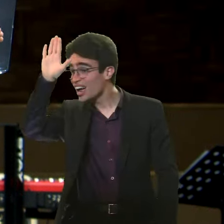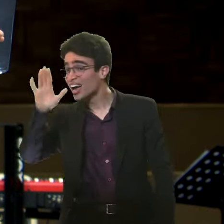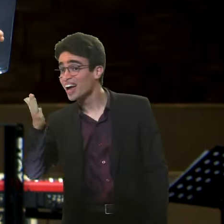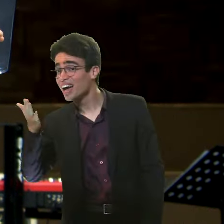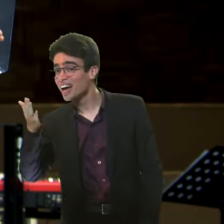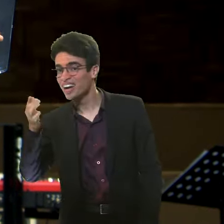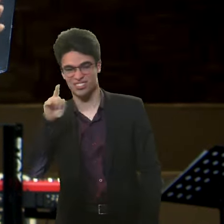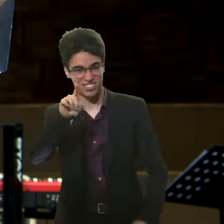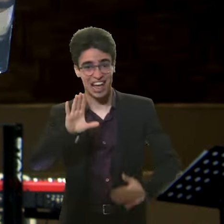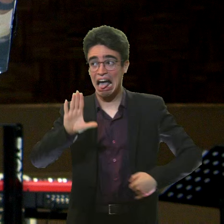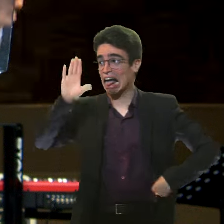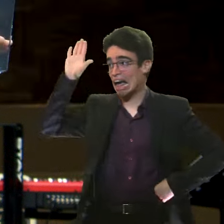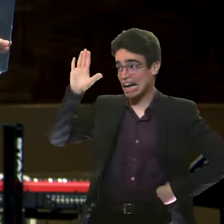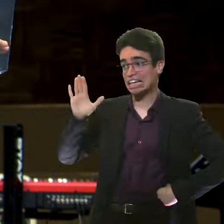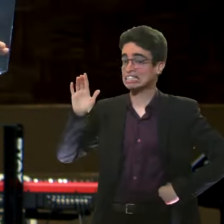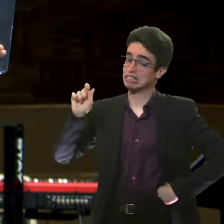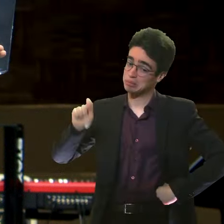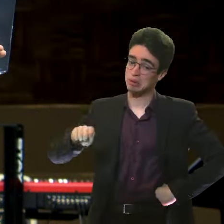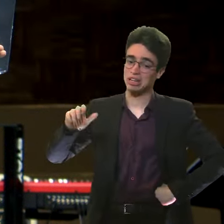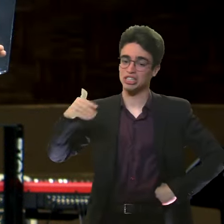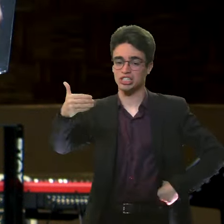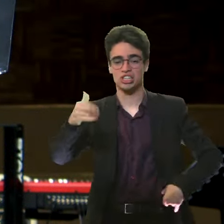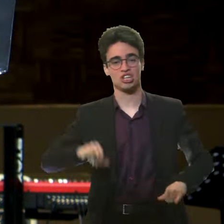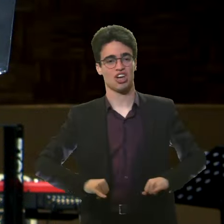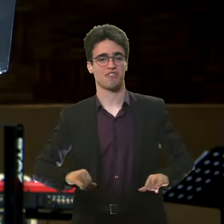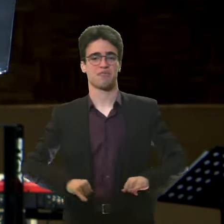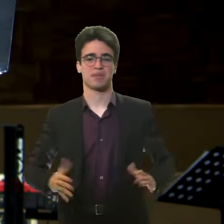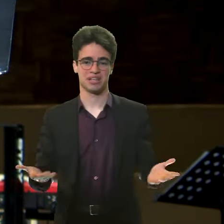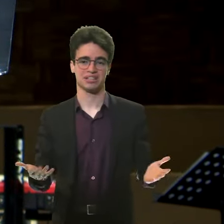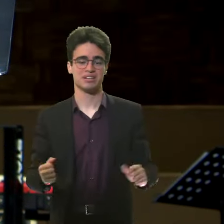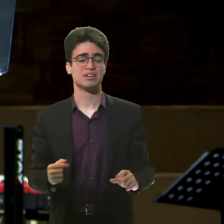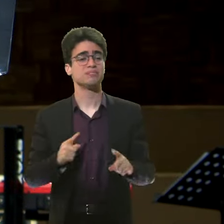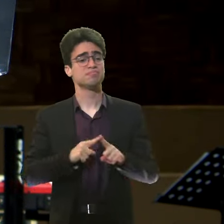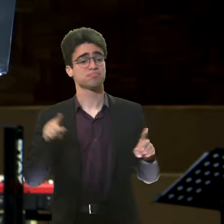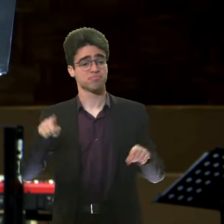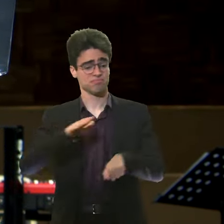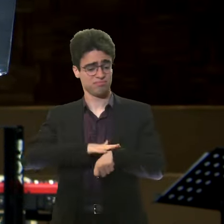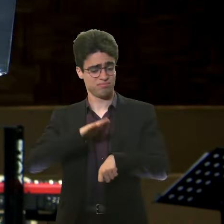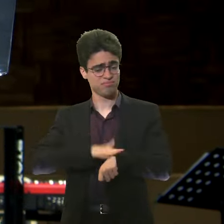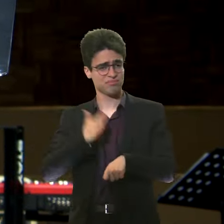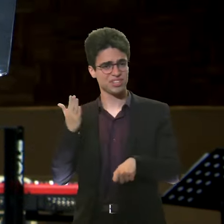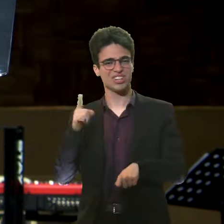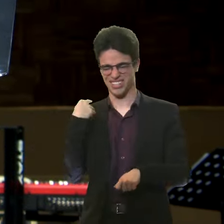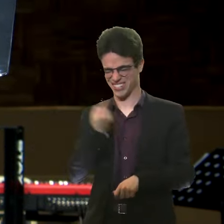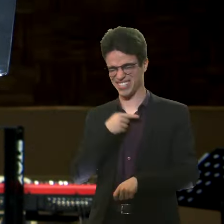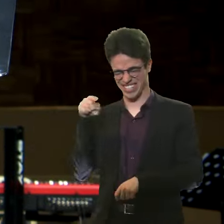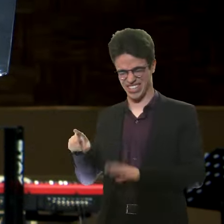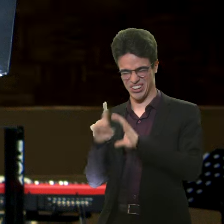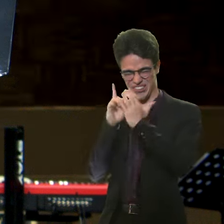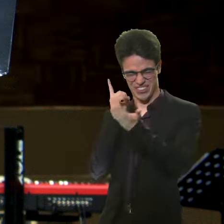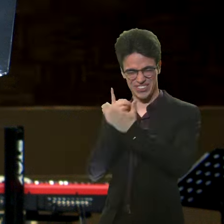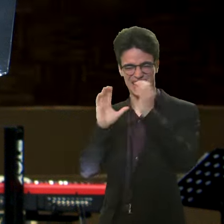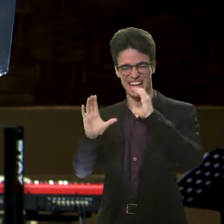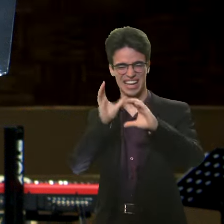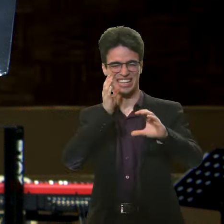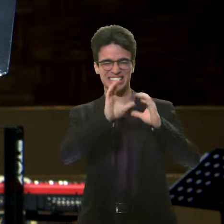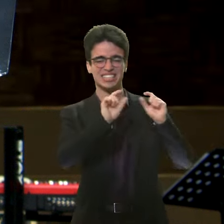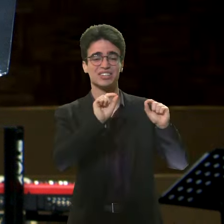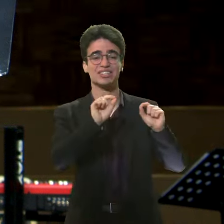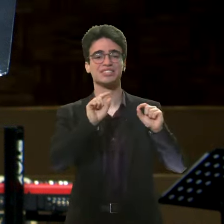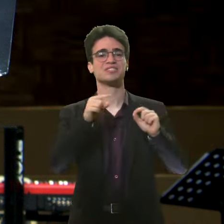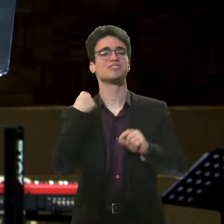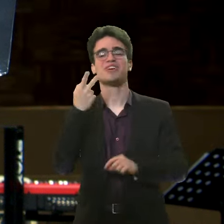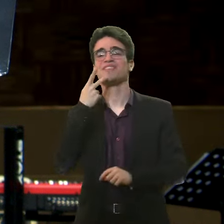sofra. Eu também. Mas nesses momentos, nós cantamos isso no início desse culto, nós não ficamos